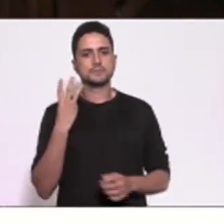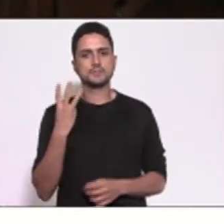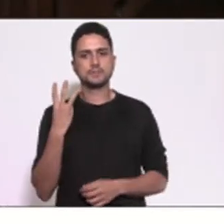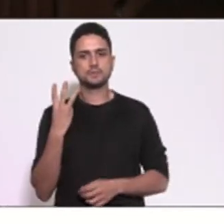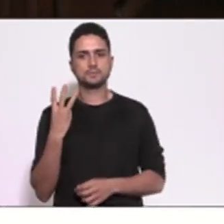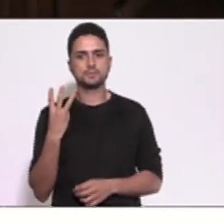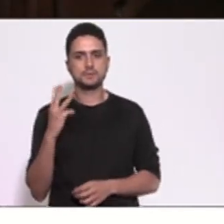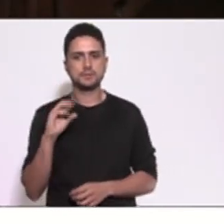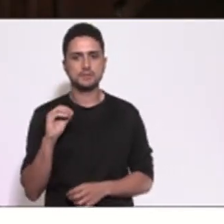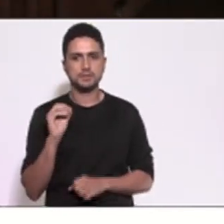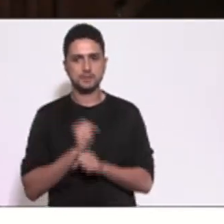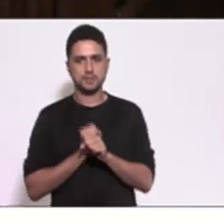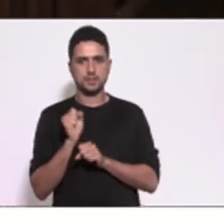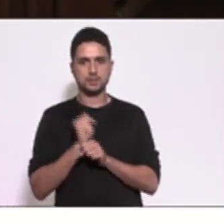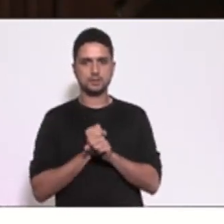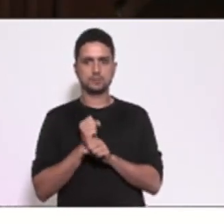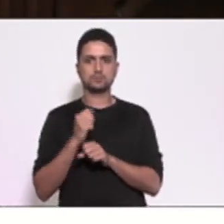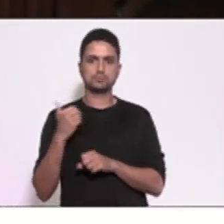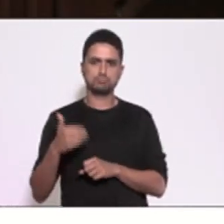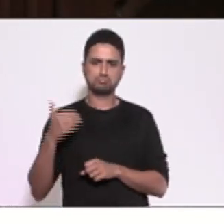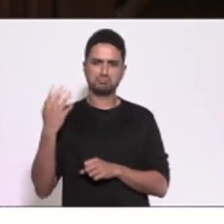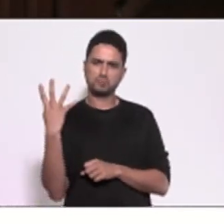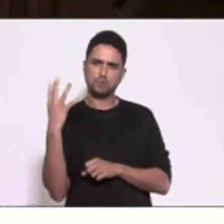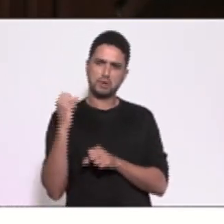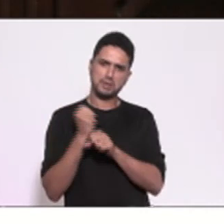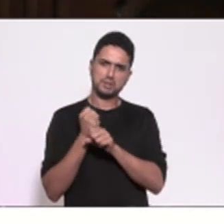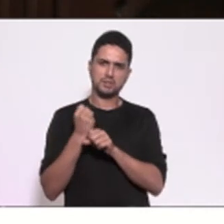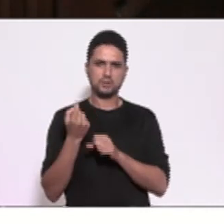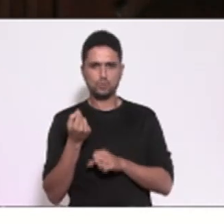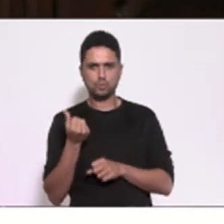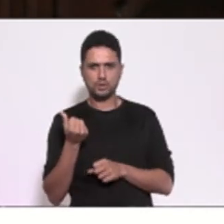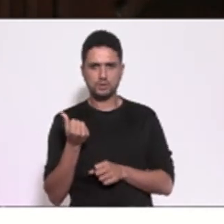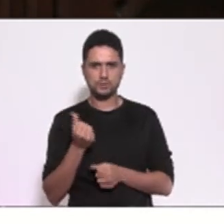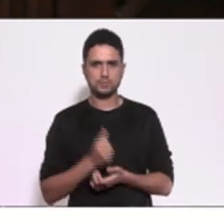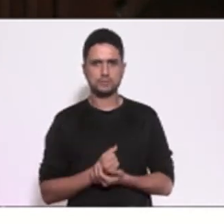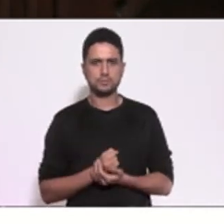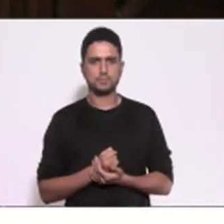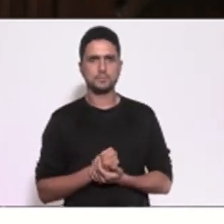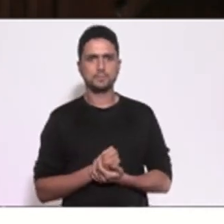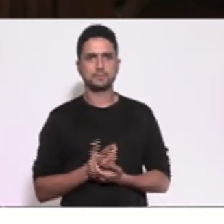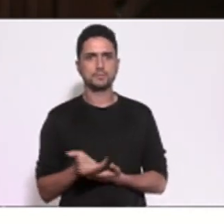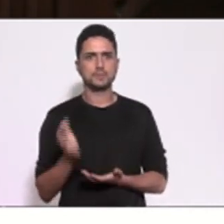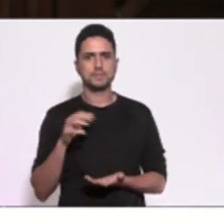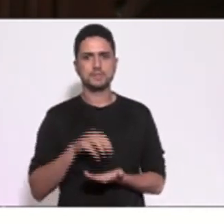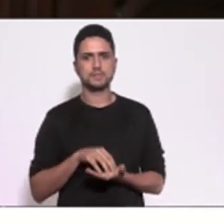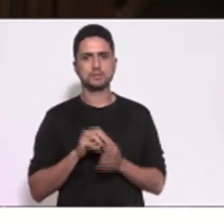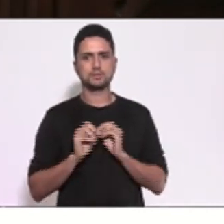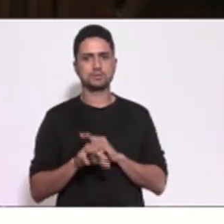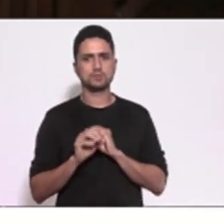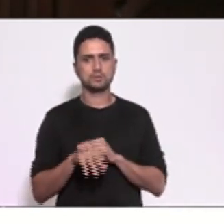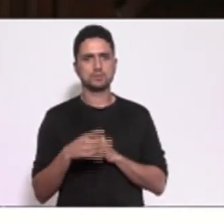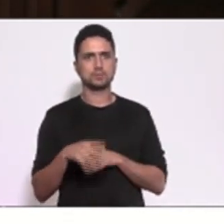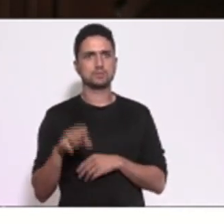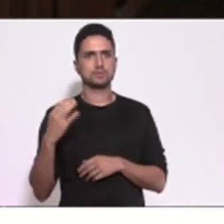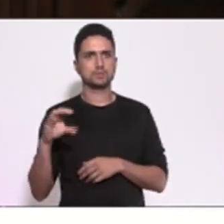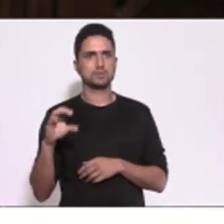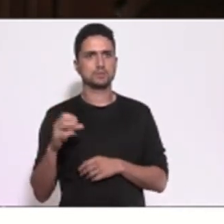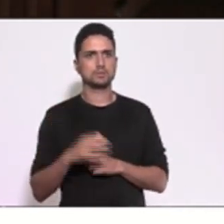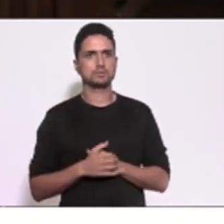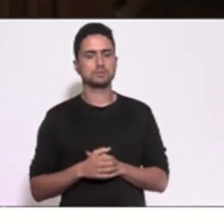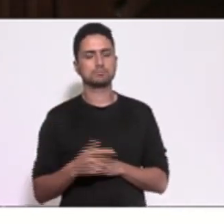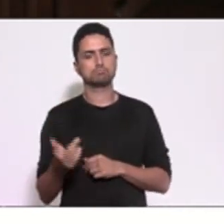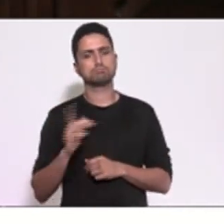décadas, deputada Renata Souza, 3 ou 4 décadas, eu diria, o Centro Educacional de Niterói